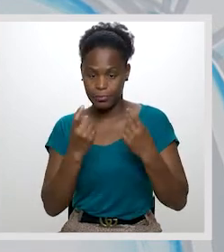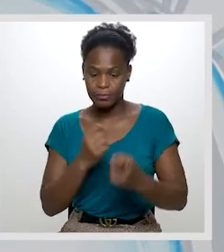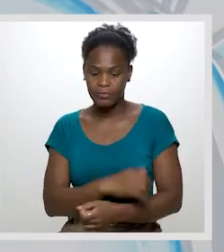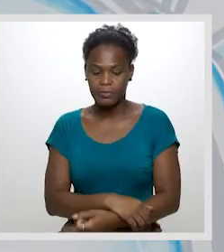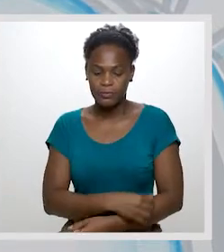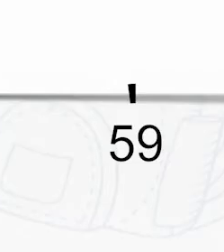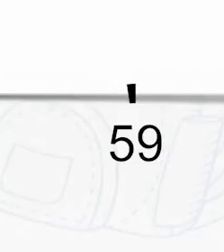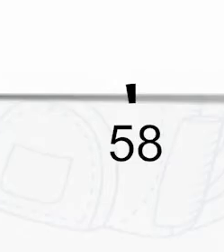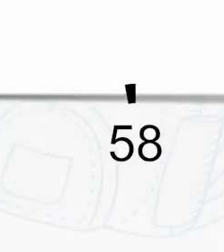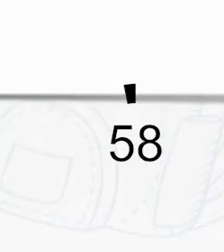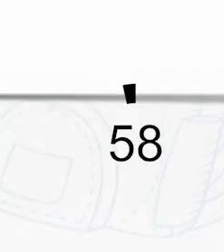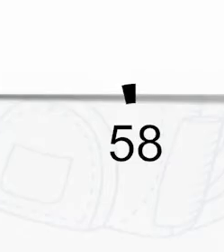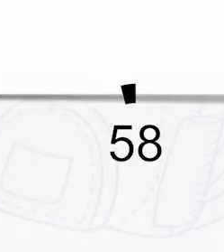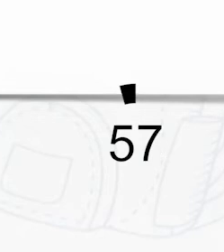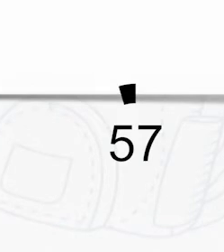reflexão.